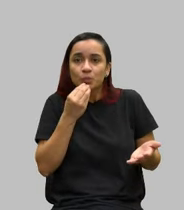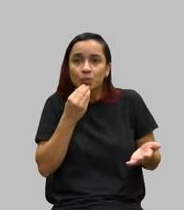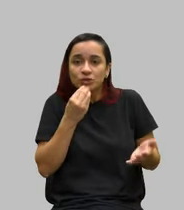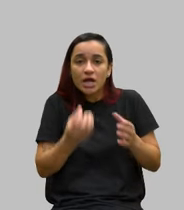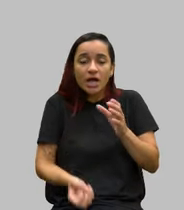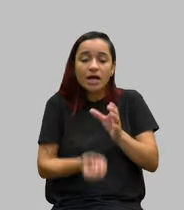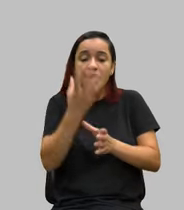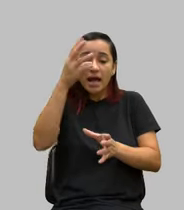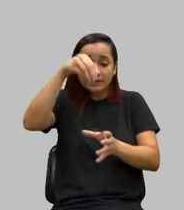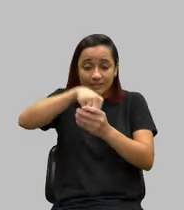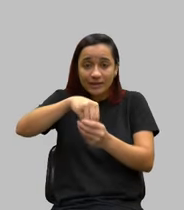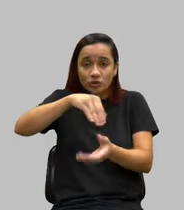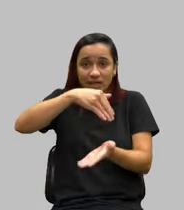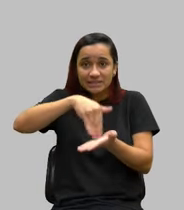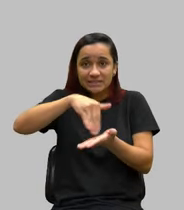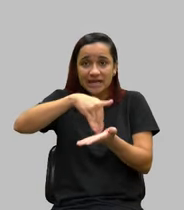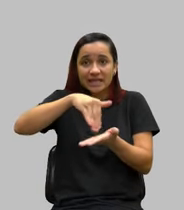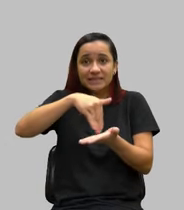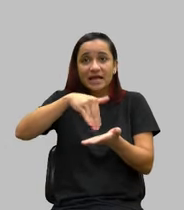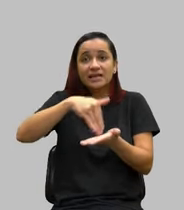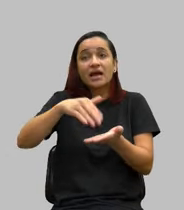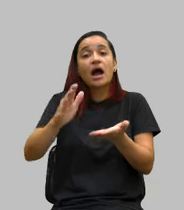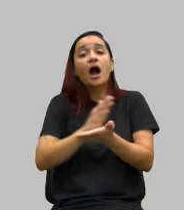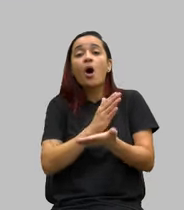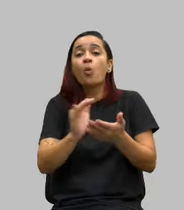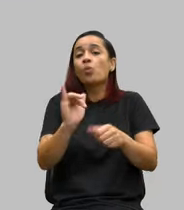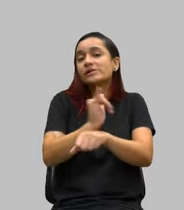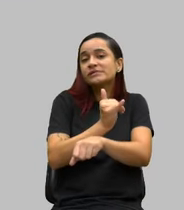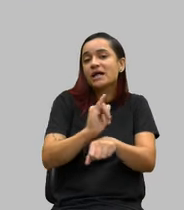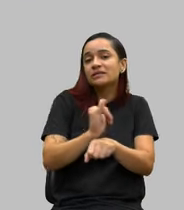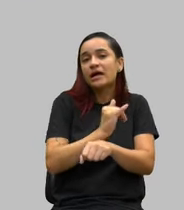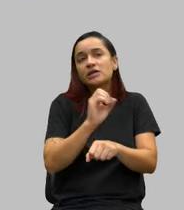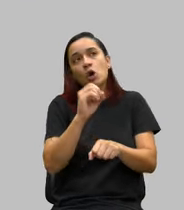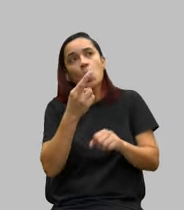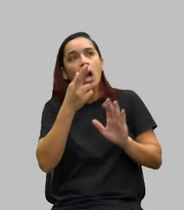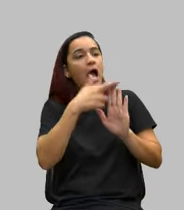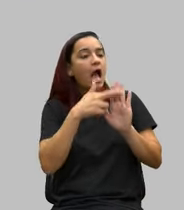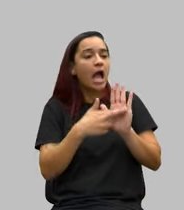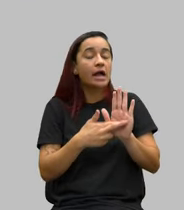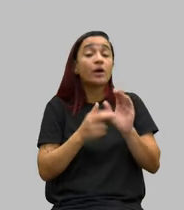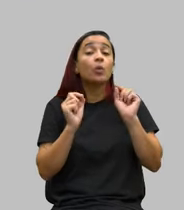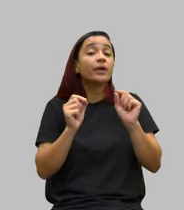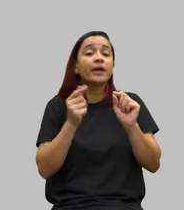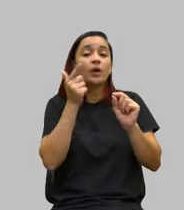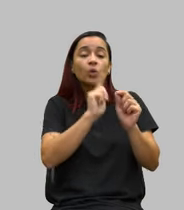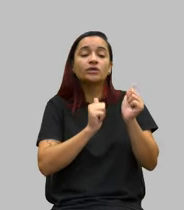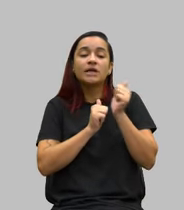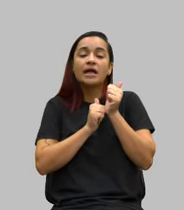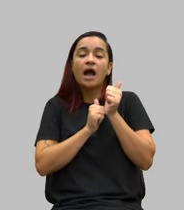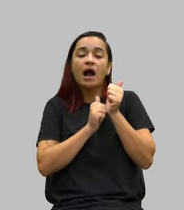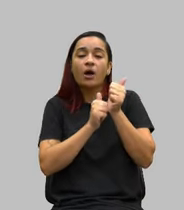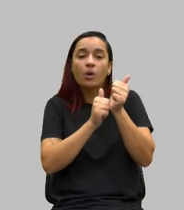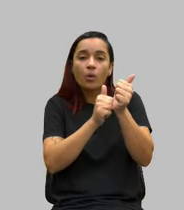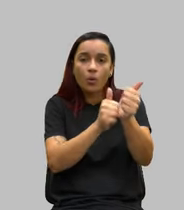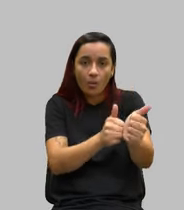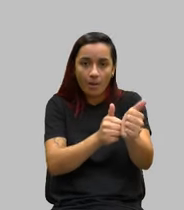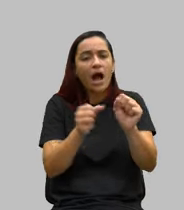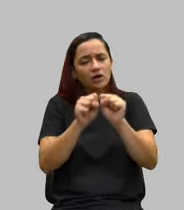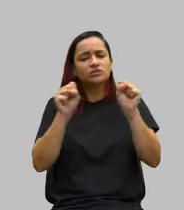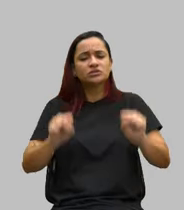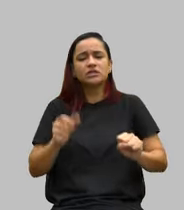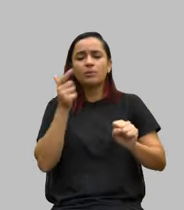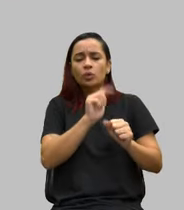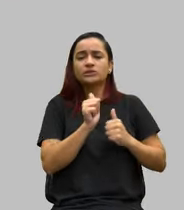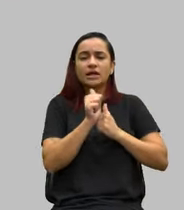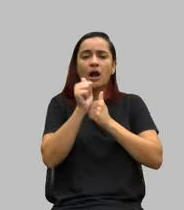secretaria um um um dispositivo uma diretriz de acompanhar com a sistemático acompanhamento da